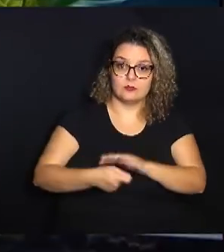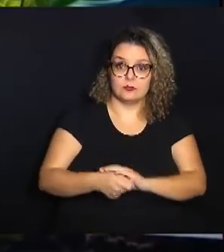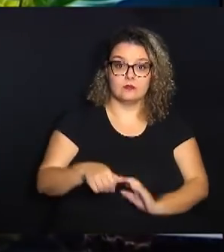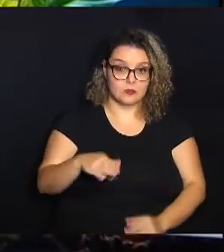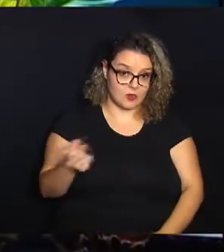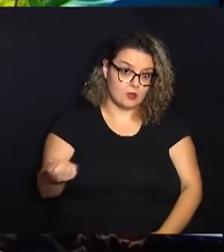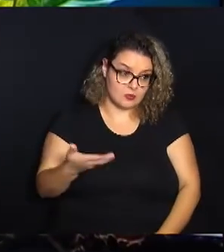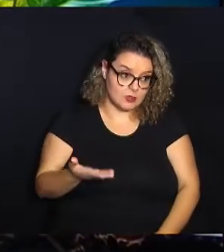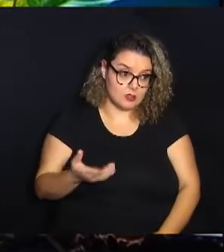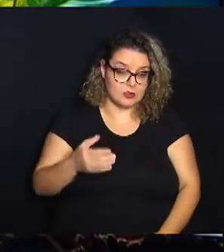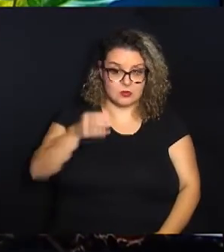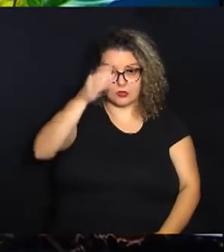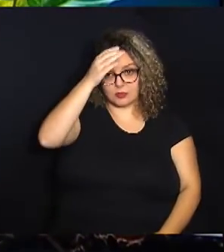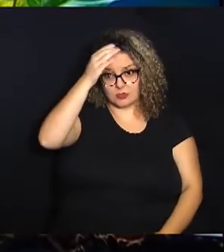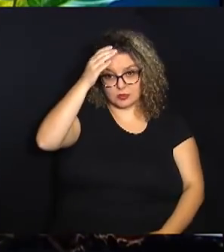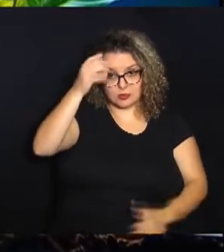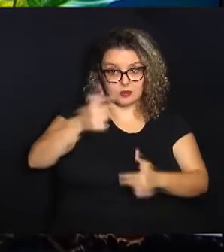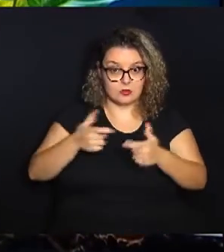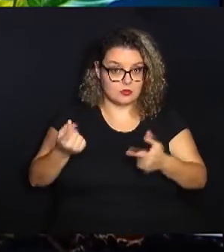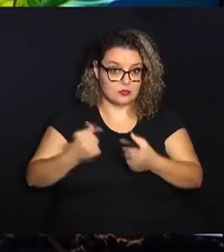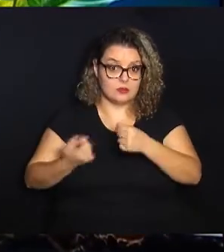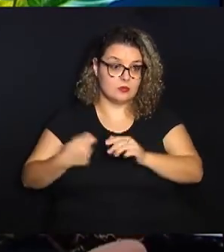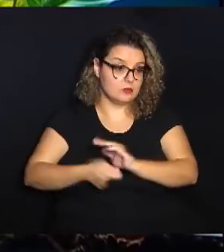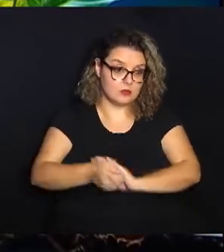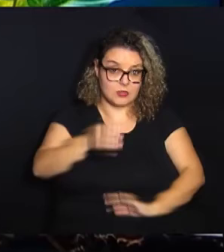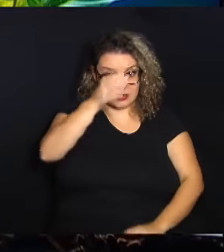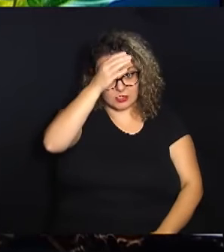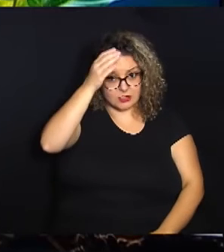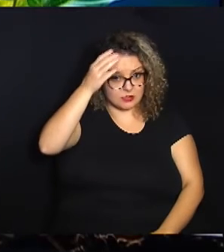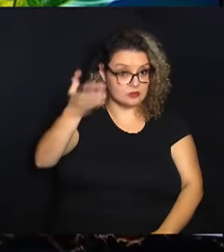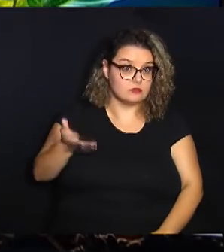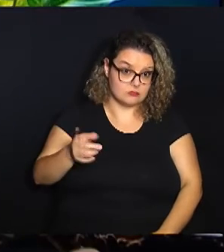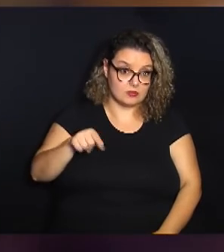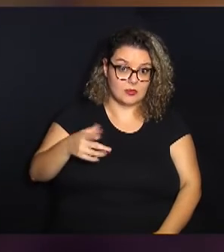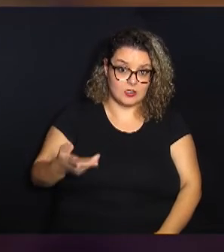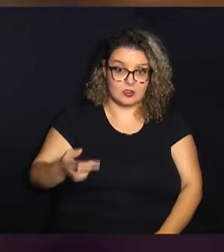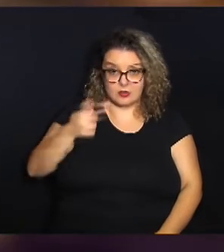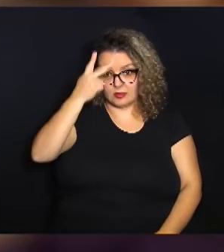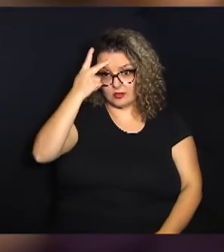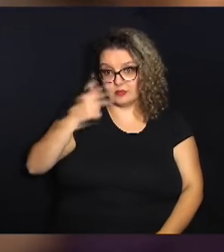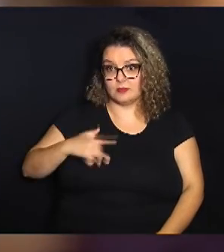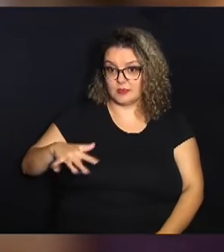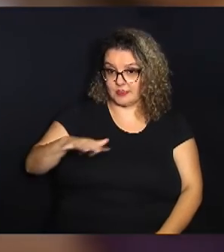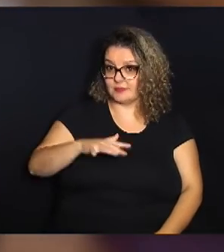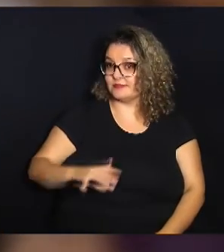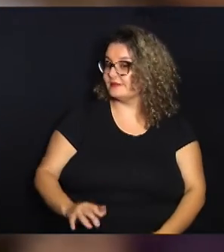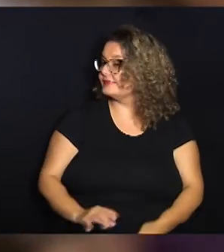clientes, né? A nossa maior fonte de investimento hoje são os clientes, é o próprio mercado.